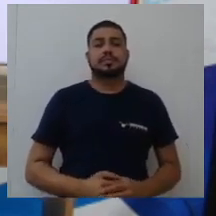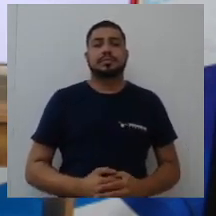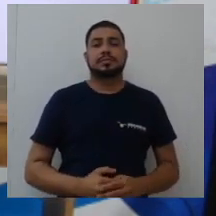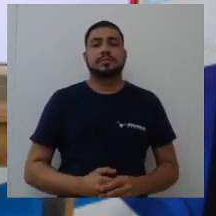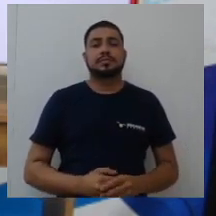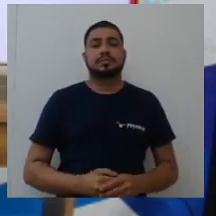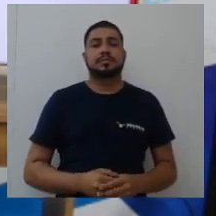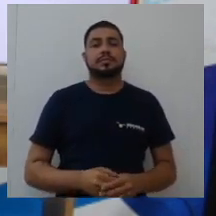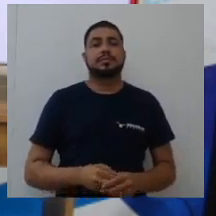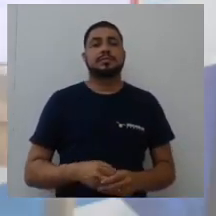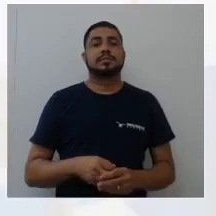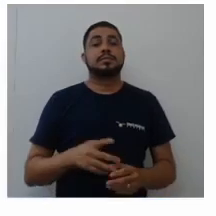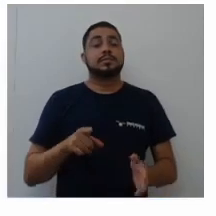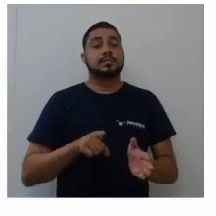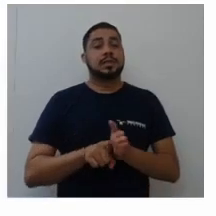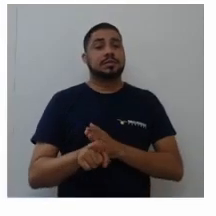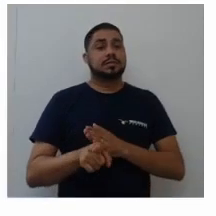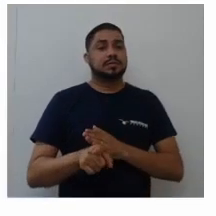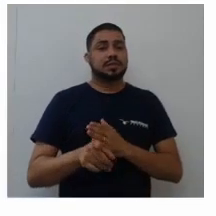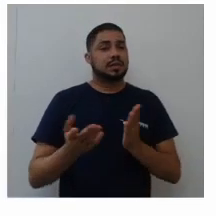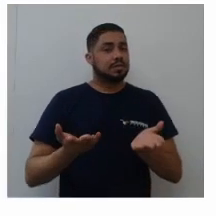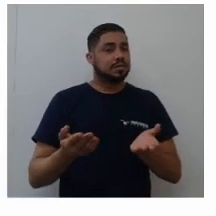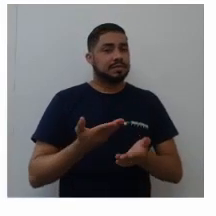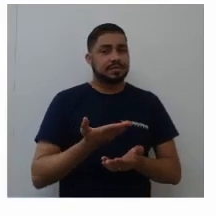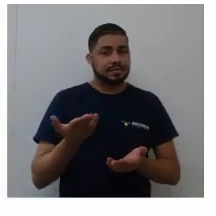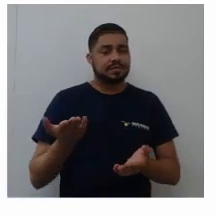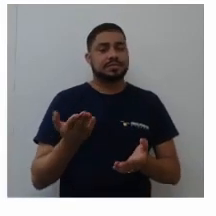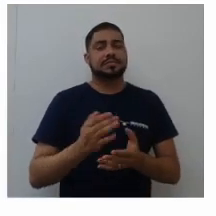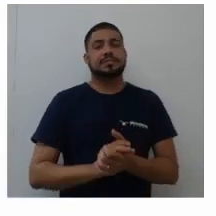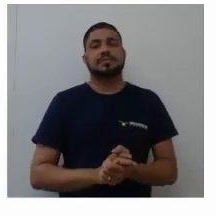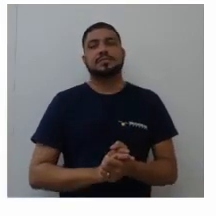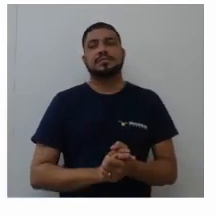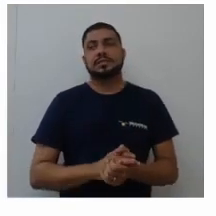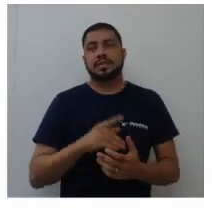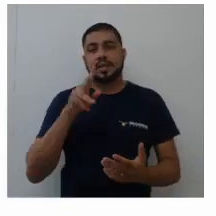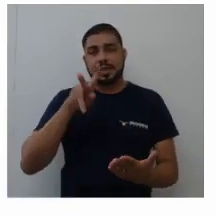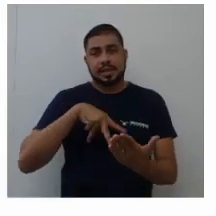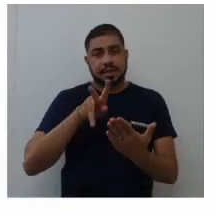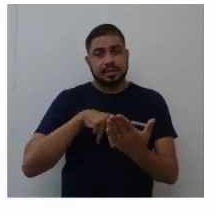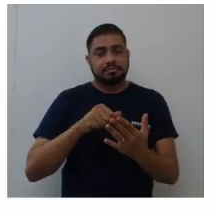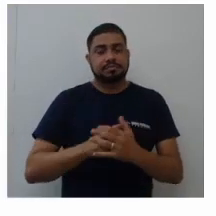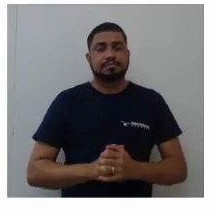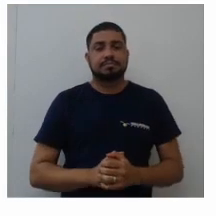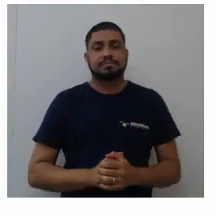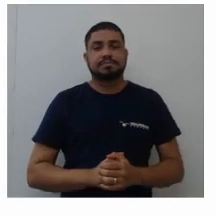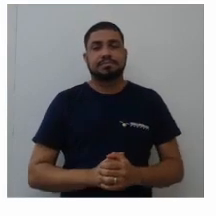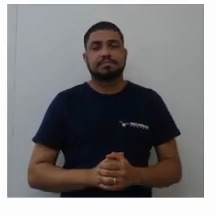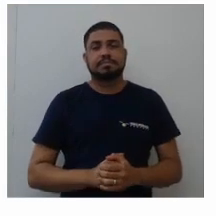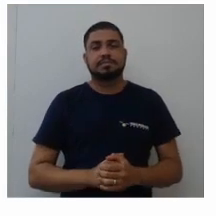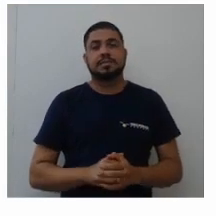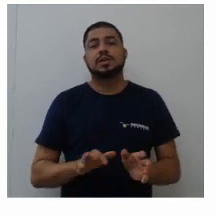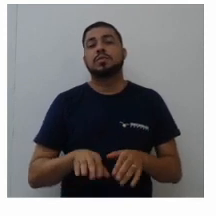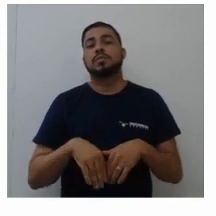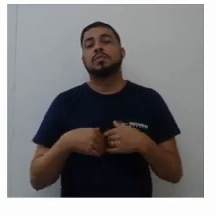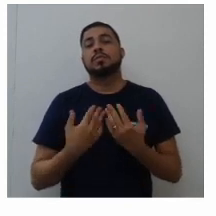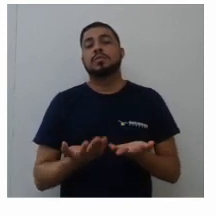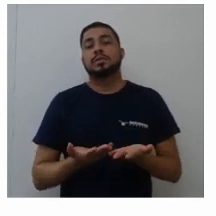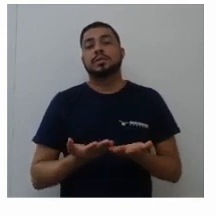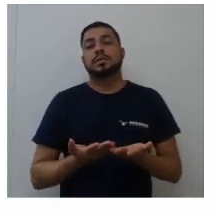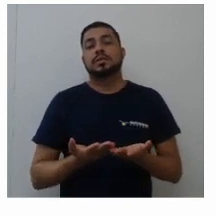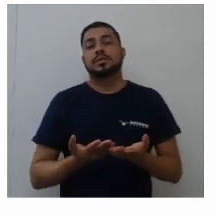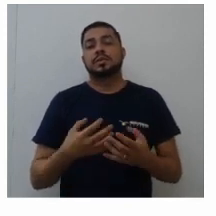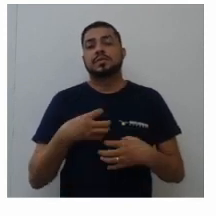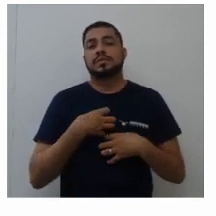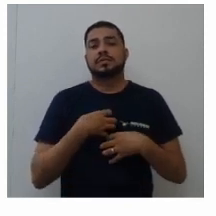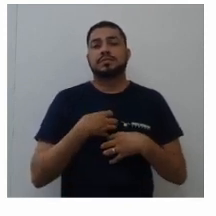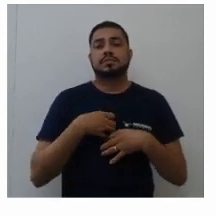Vou fazer uma pergunta aqui para vocês, tá bom? Vamos ler aí, ó. Vamos lá. Qual é a